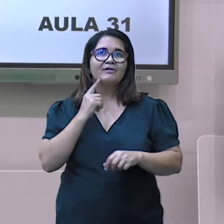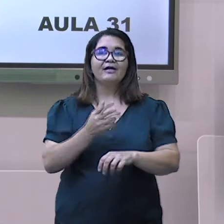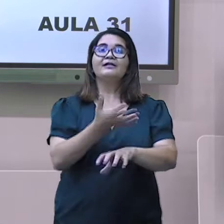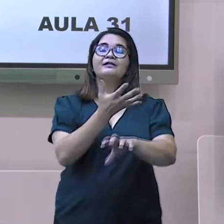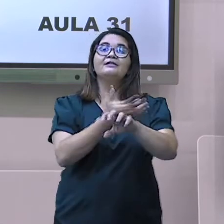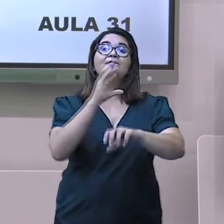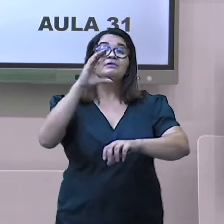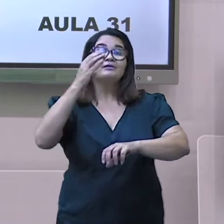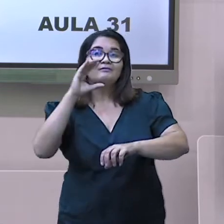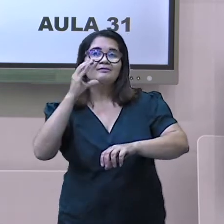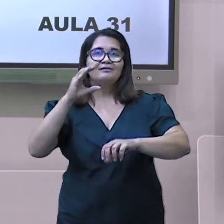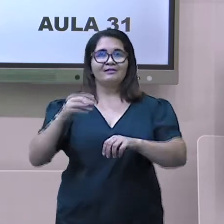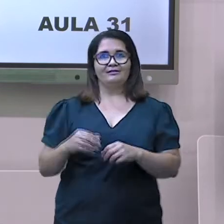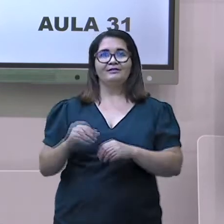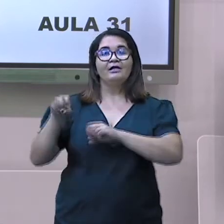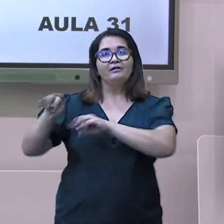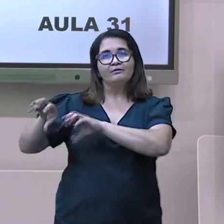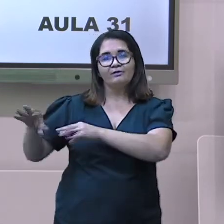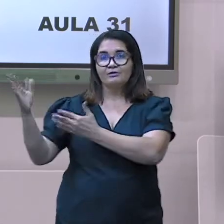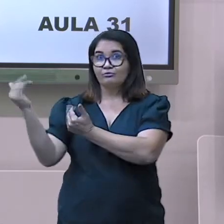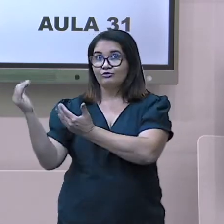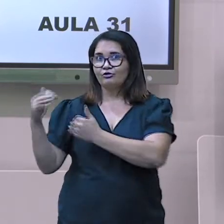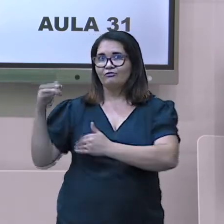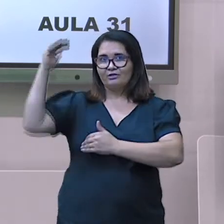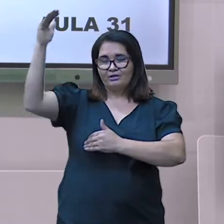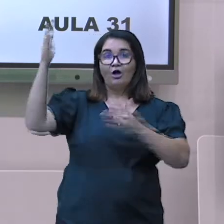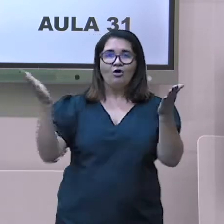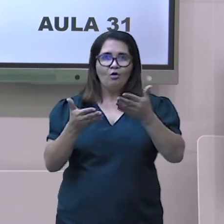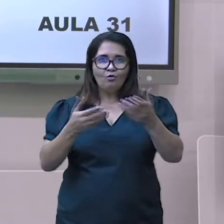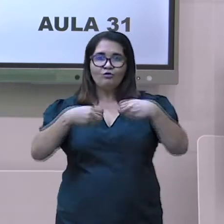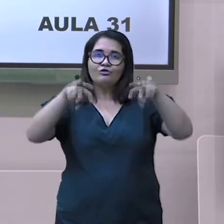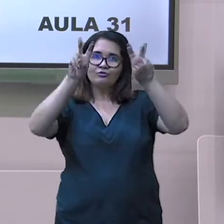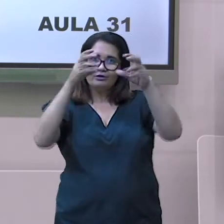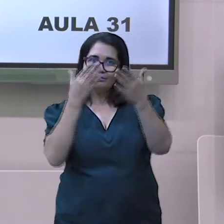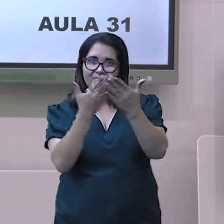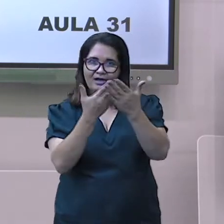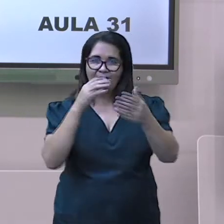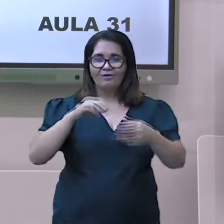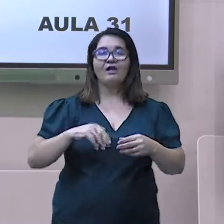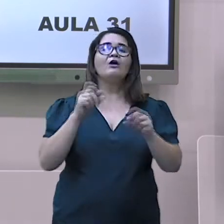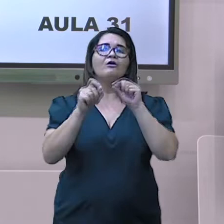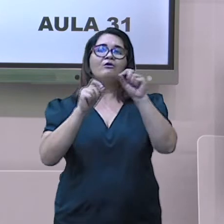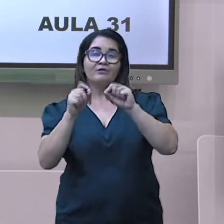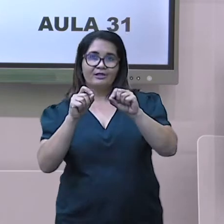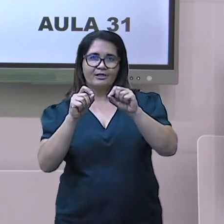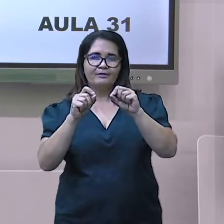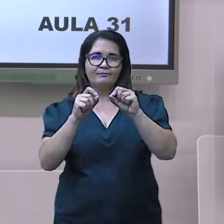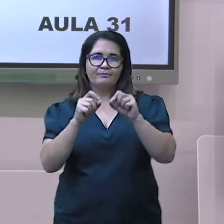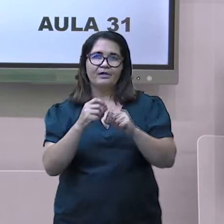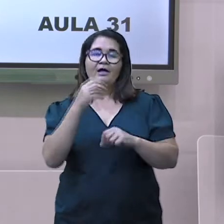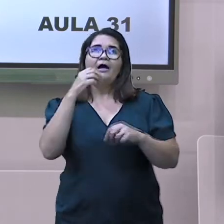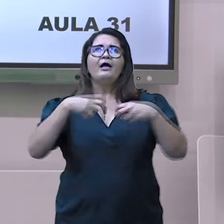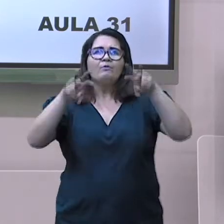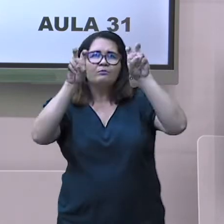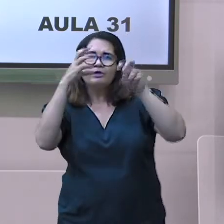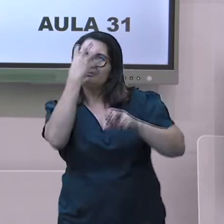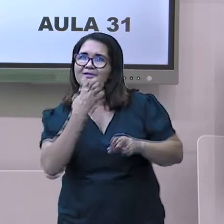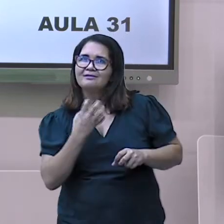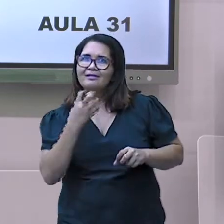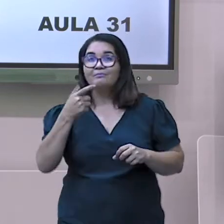Adultos. Hoje, na nossa aula de ciências, nós vamos falar sobre um assunto muito sério, mas